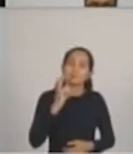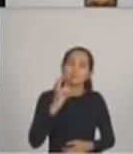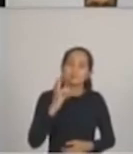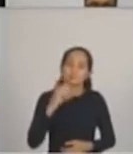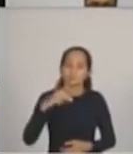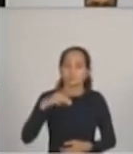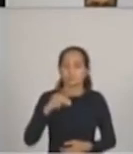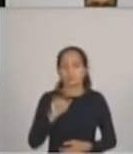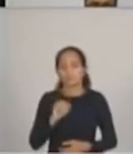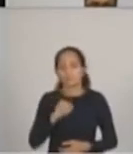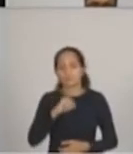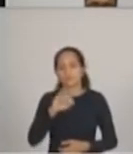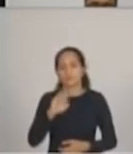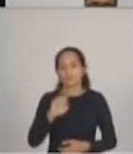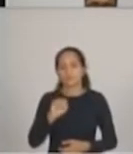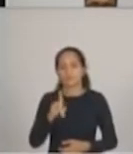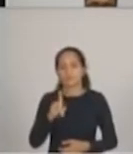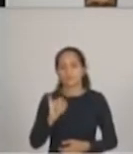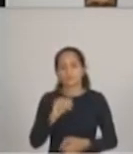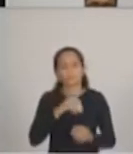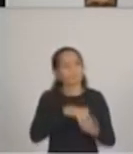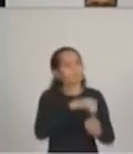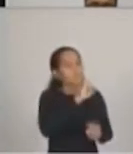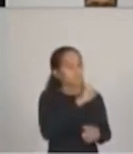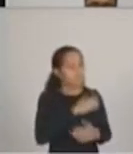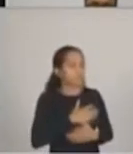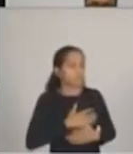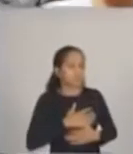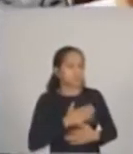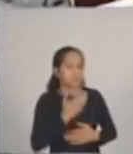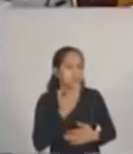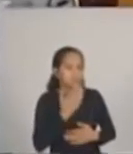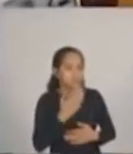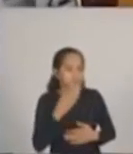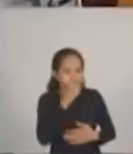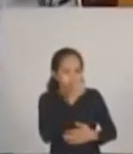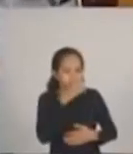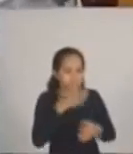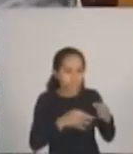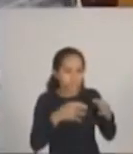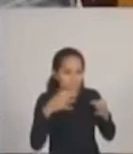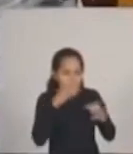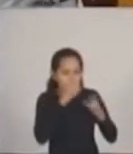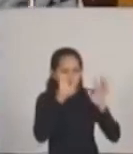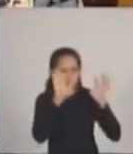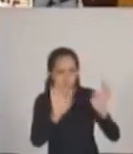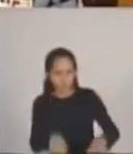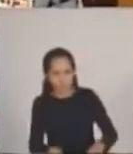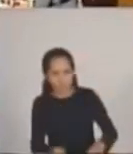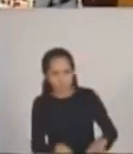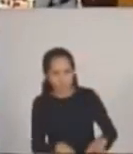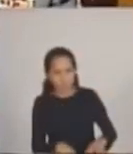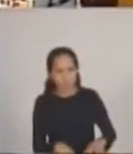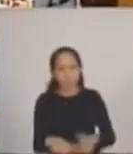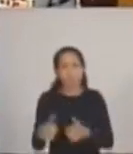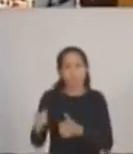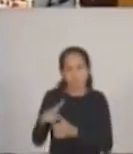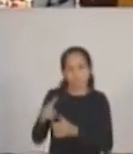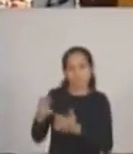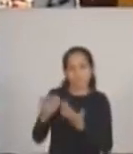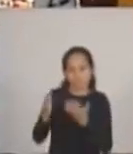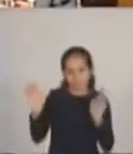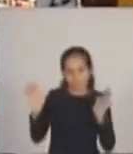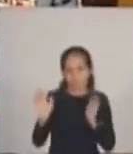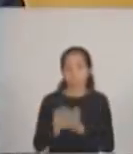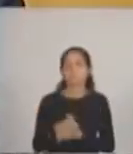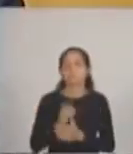Majeski. Presidente, eu voto sim e eu já gostaria de pedir para justificar meu voto ao final da votação. Vossa Excelência terá a palavra.